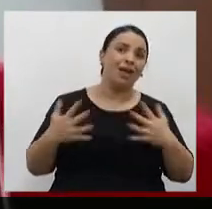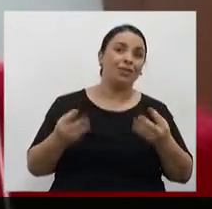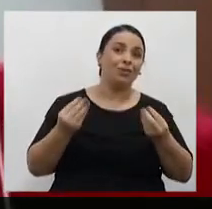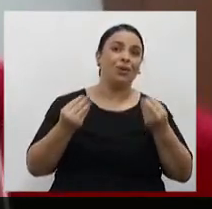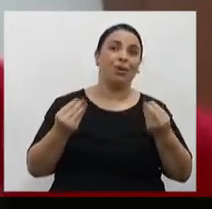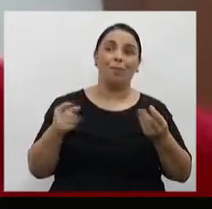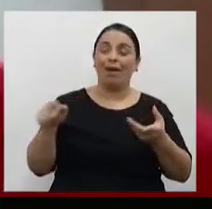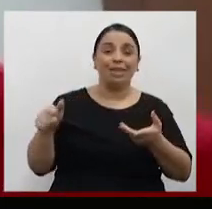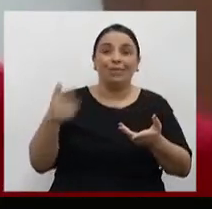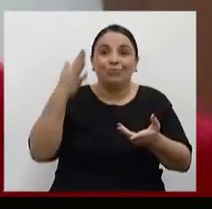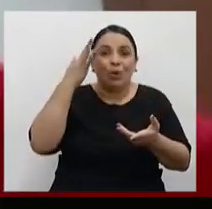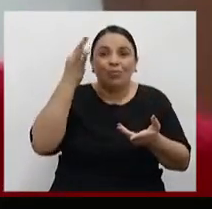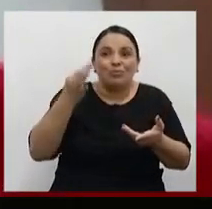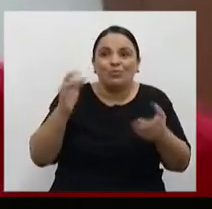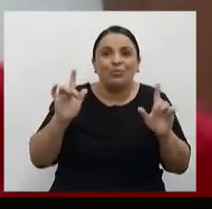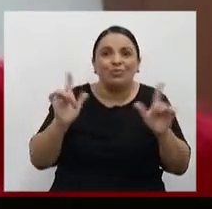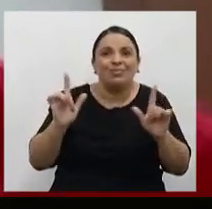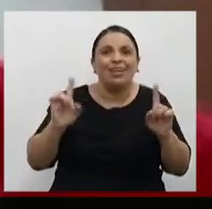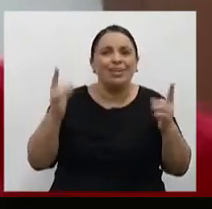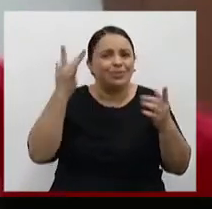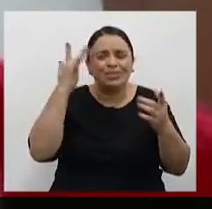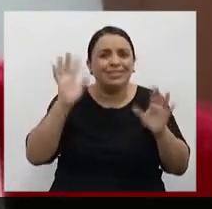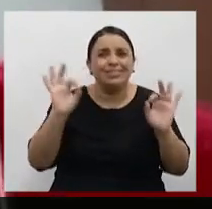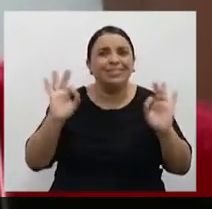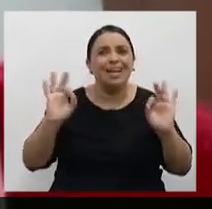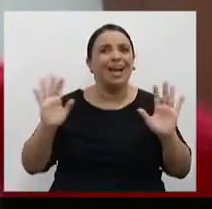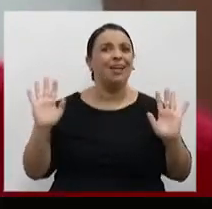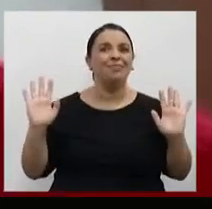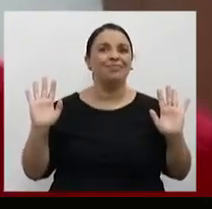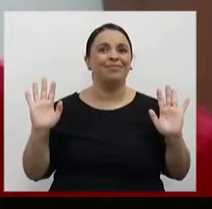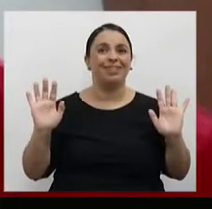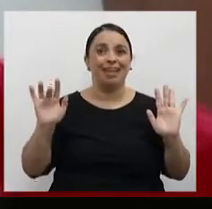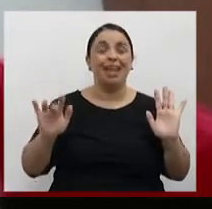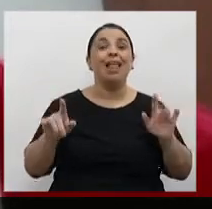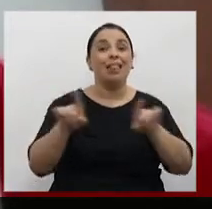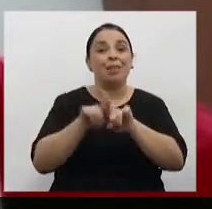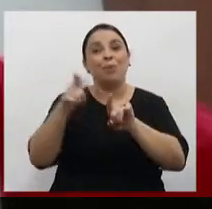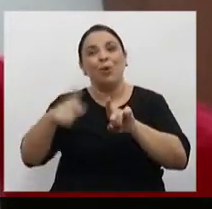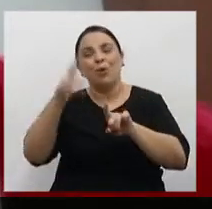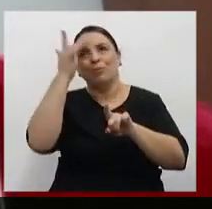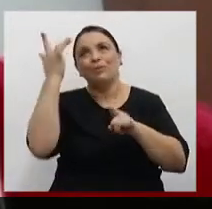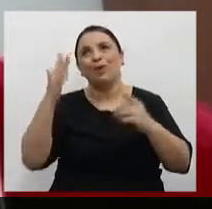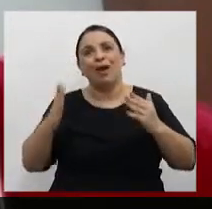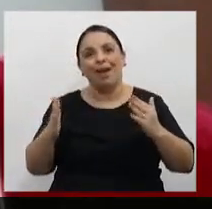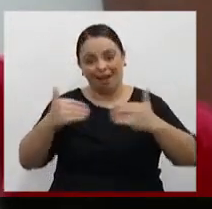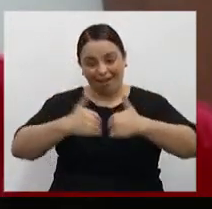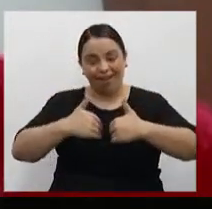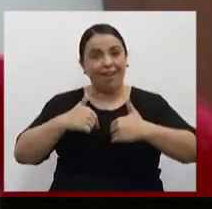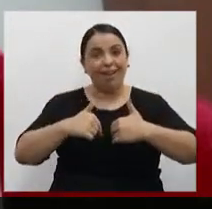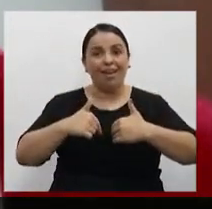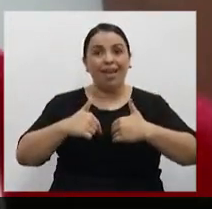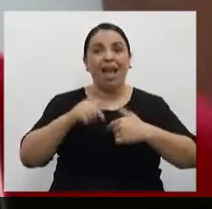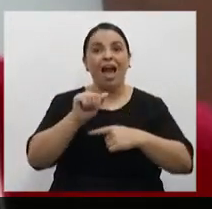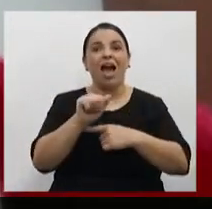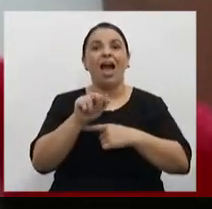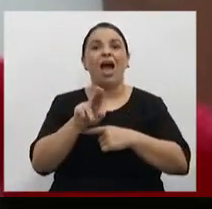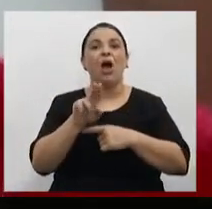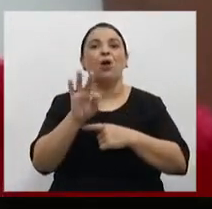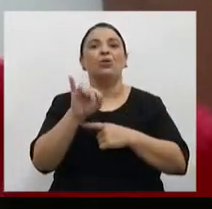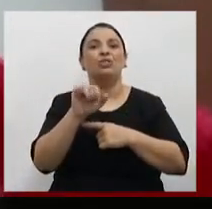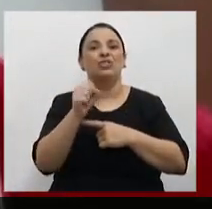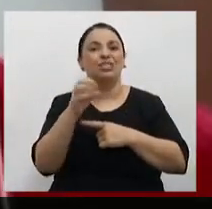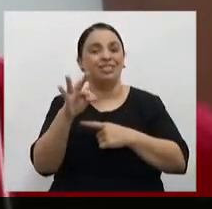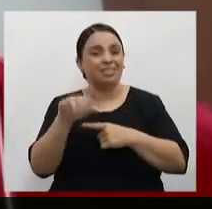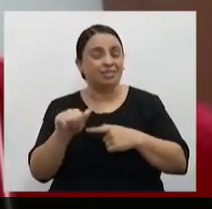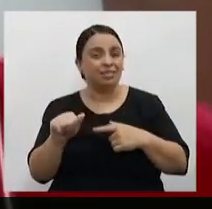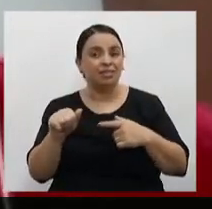o TEA, o transtorno do espectro do autismo, ela também tem uma questão complicada em relação ao uso de máscara